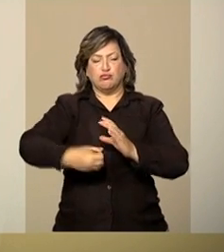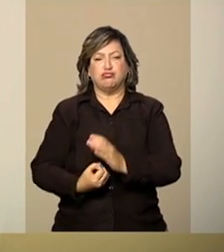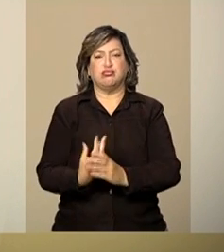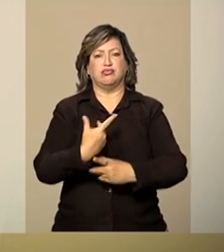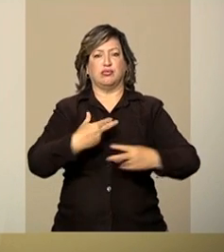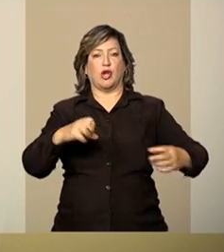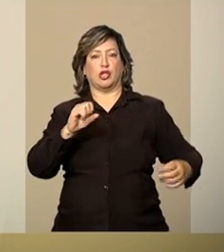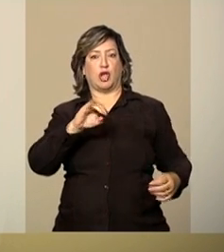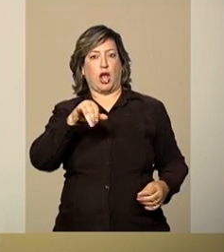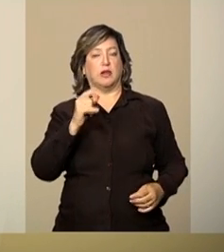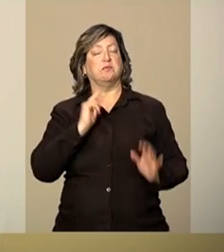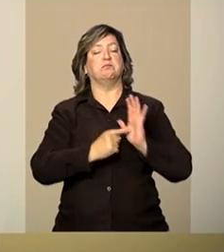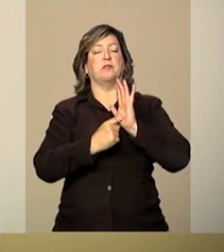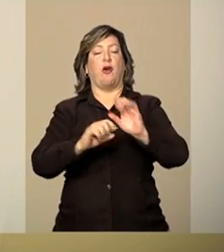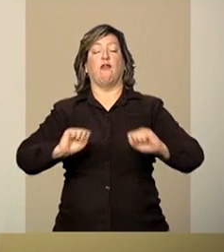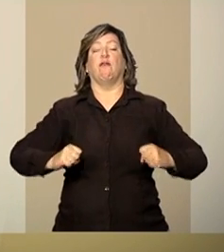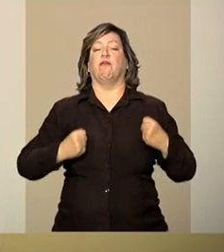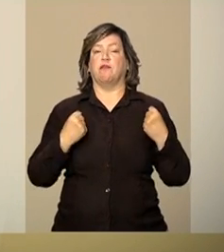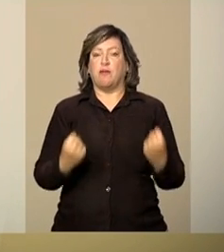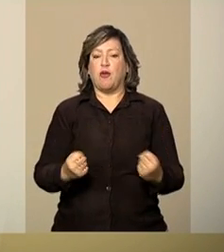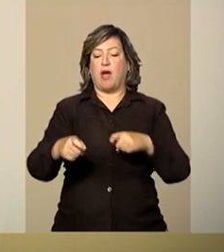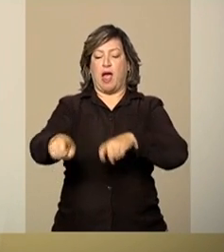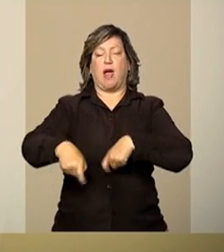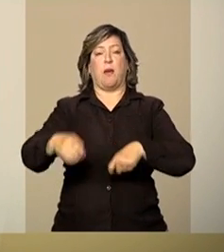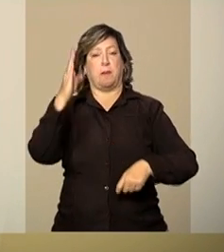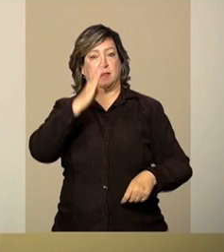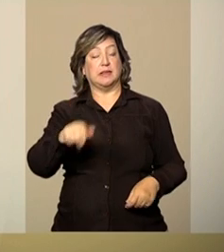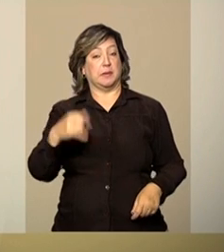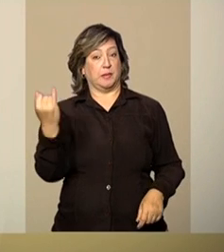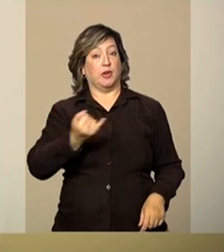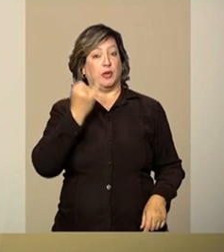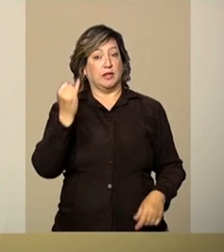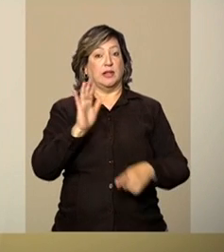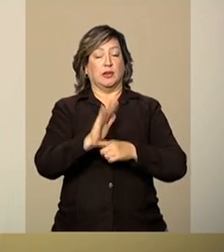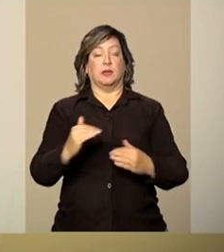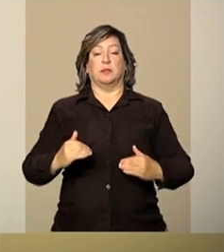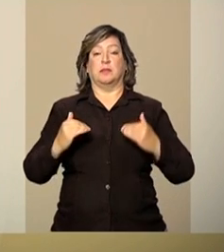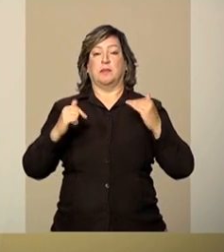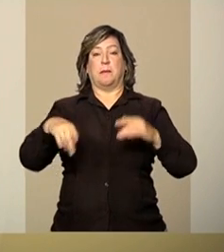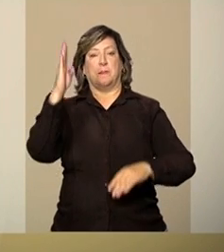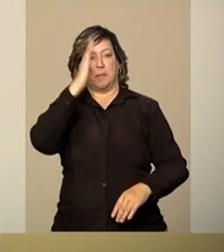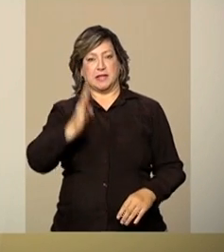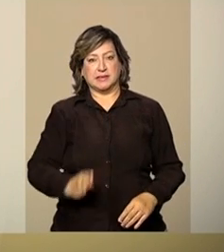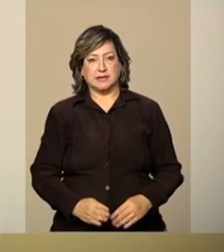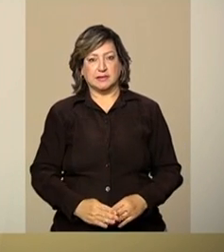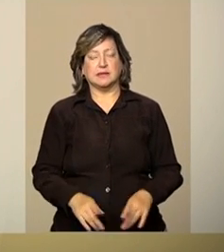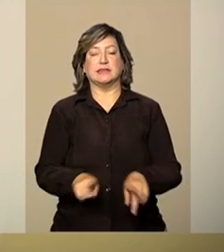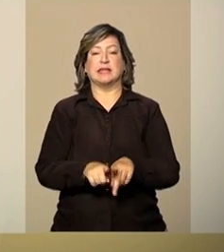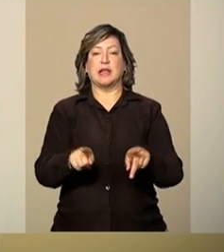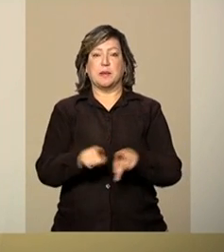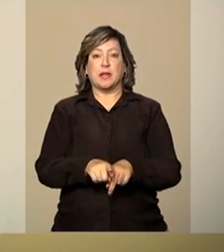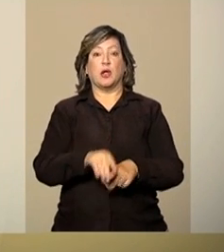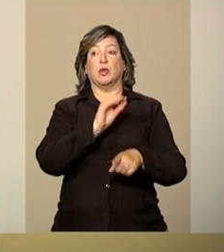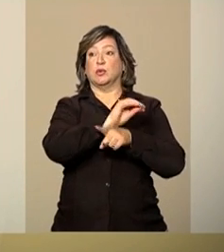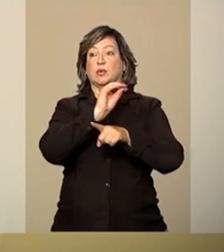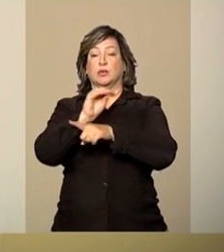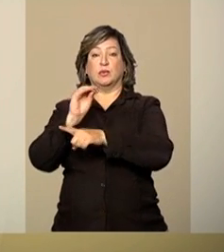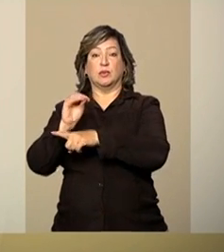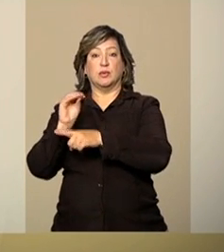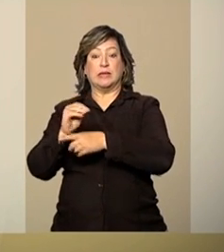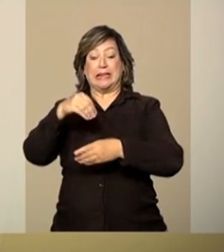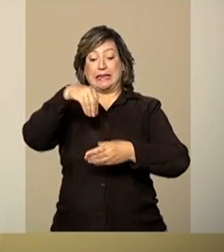a força da agricultura brasileira O que é muito importante para o crescimento do nosso país também para o abastecimento